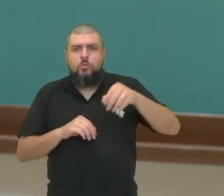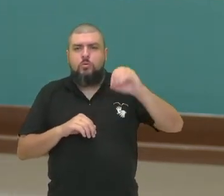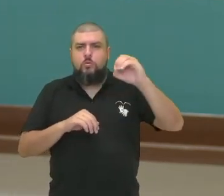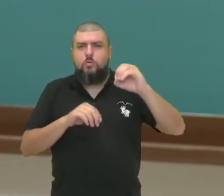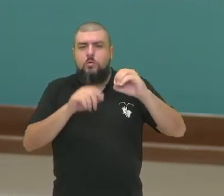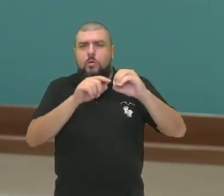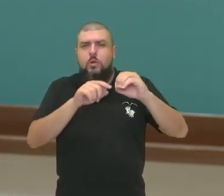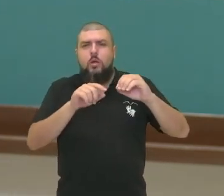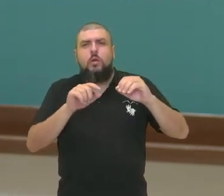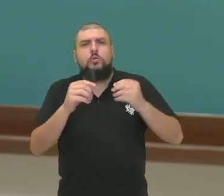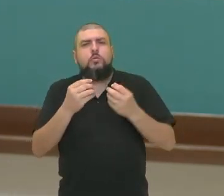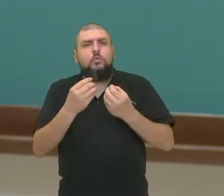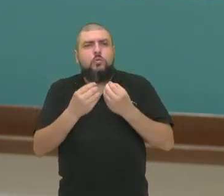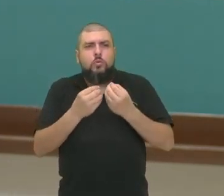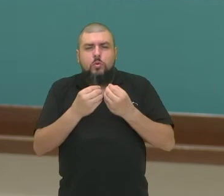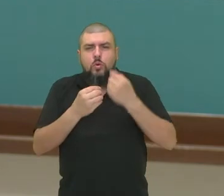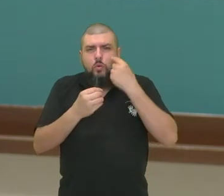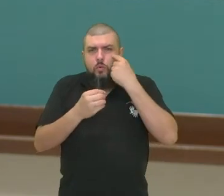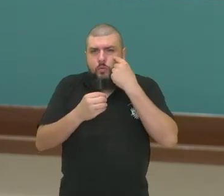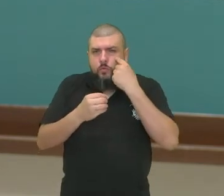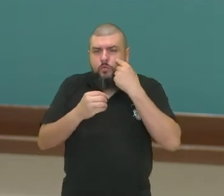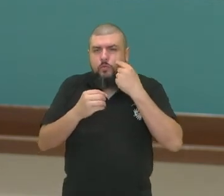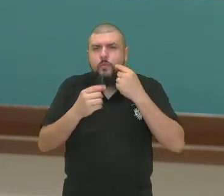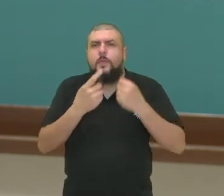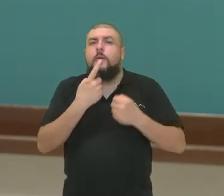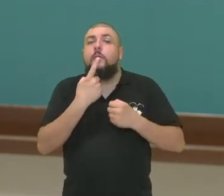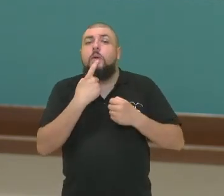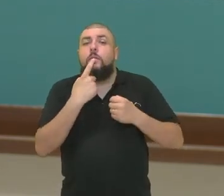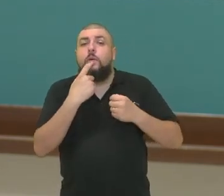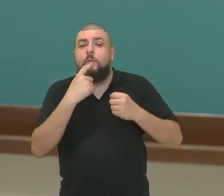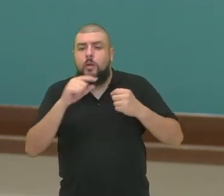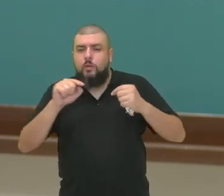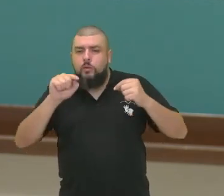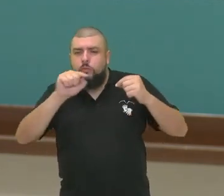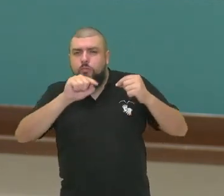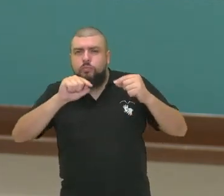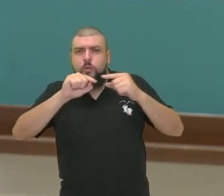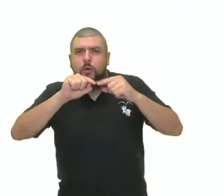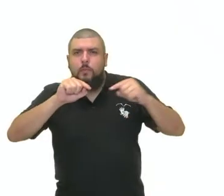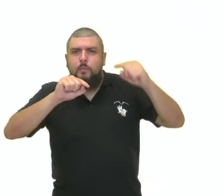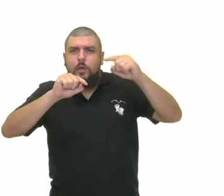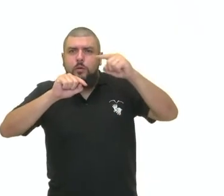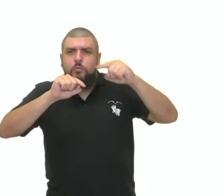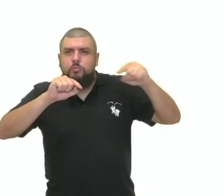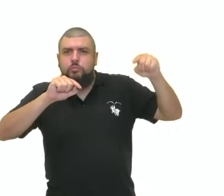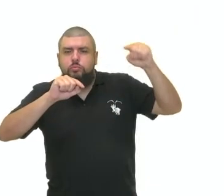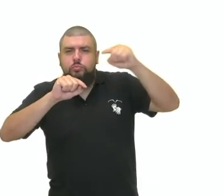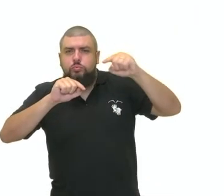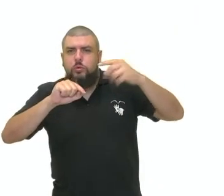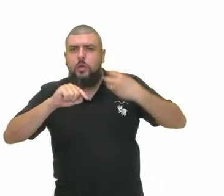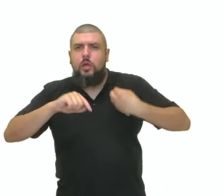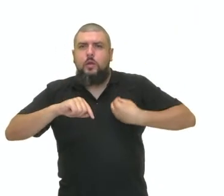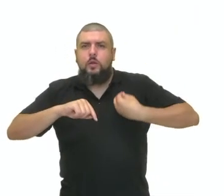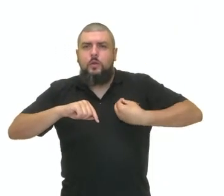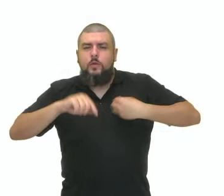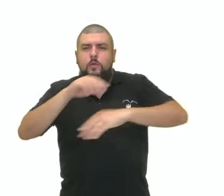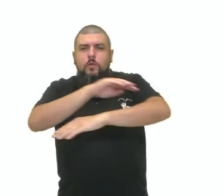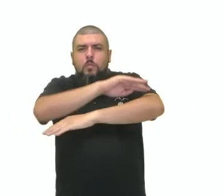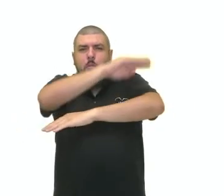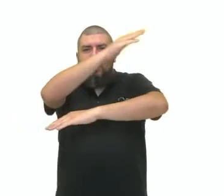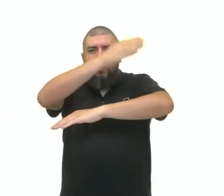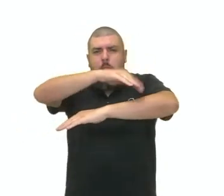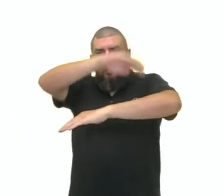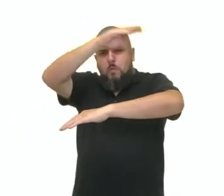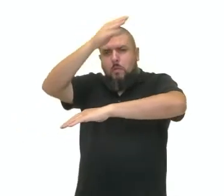estão vendo a localização nessa porção setentrional do continente, ok? E também a questão então de que